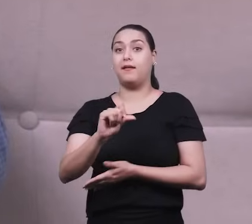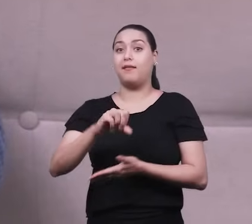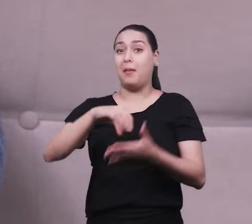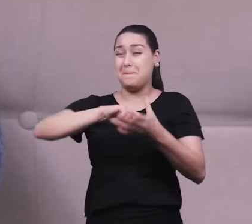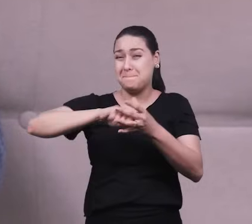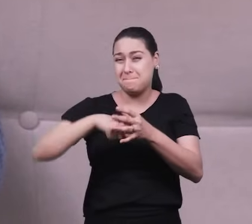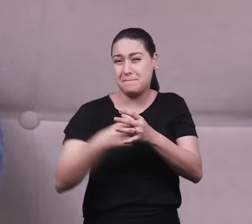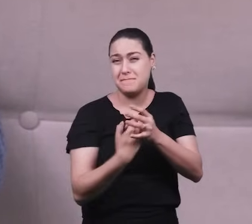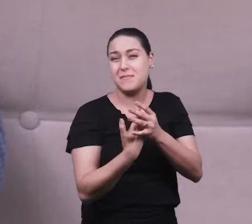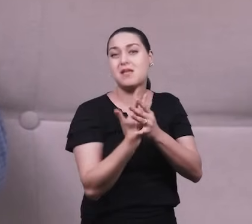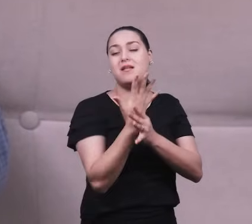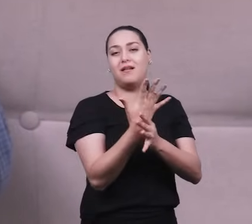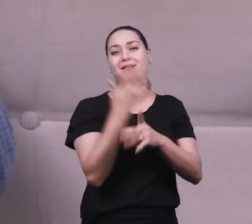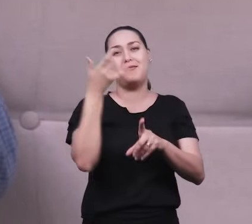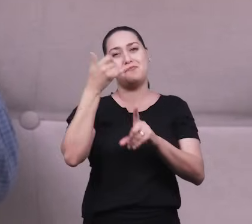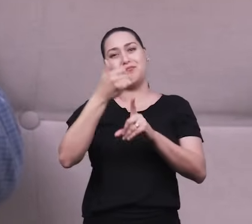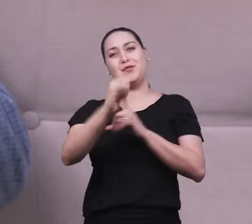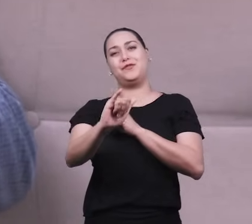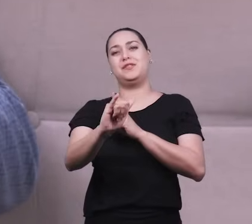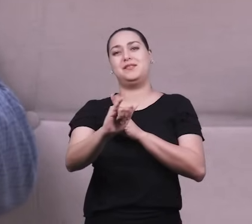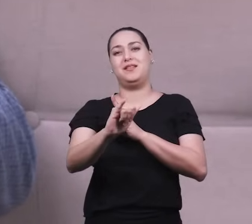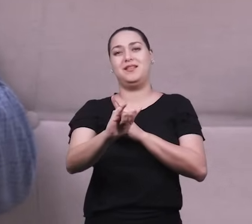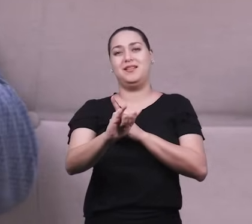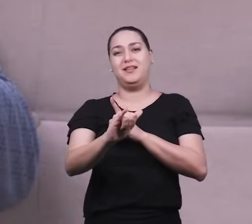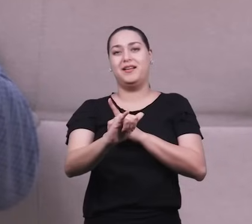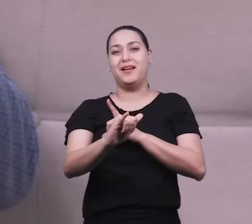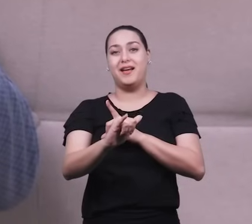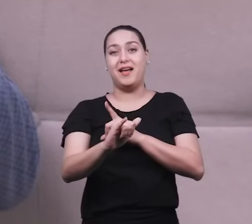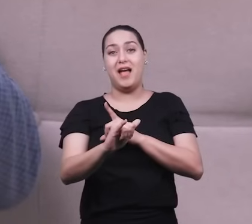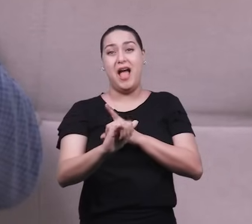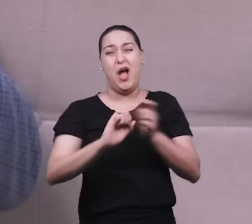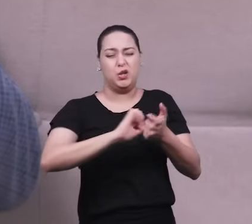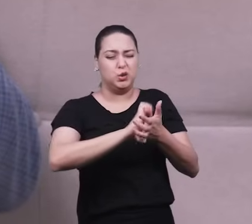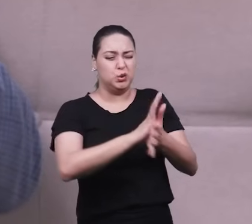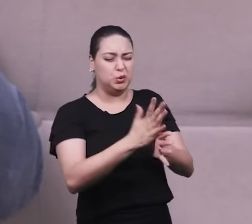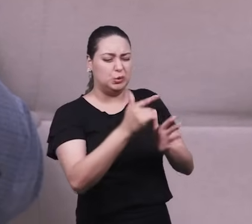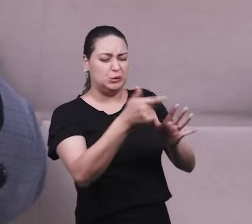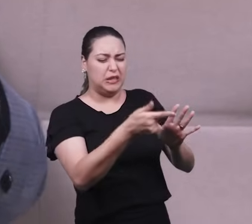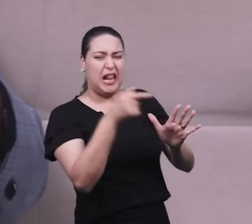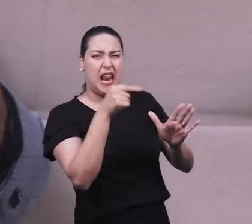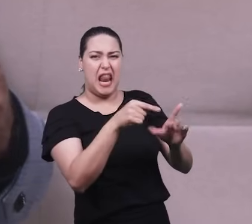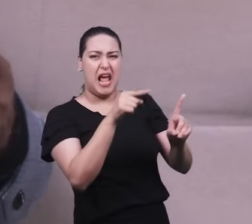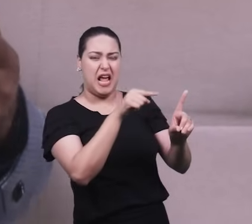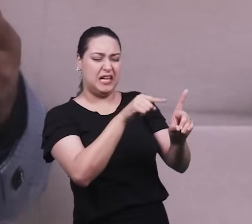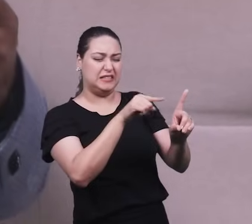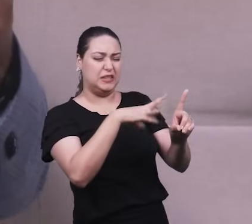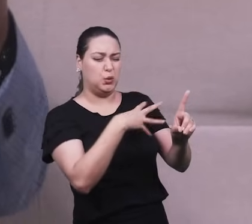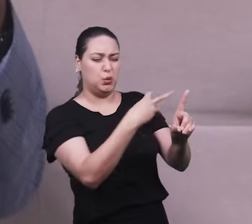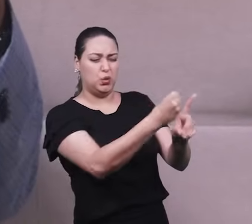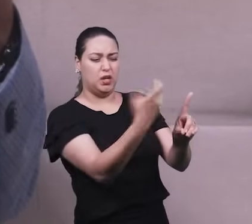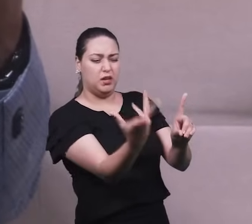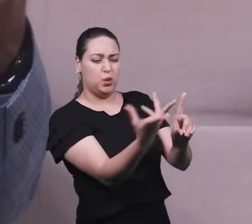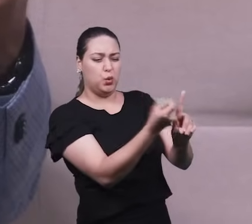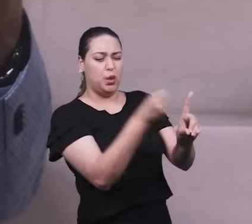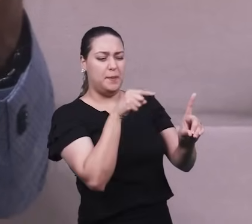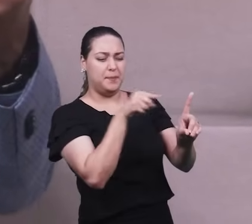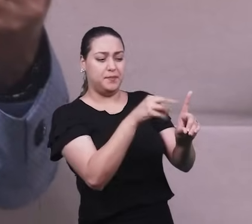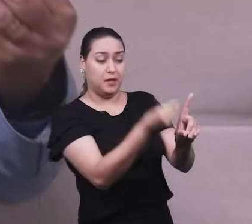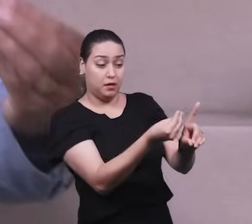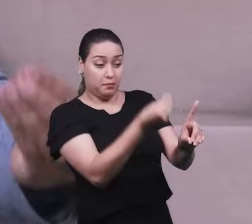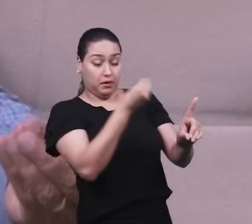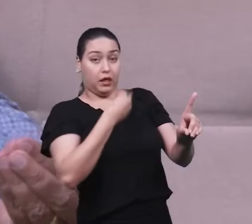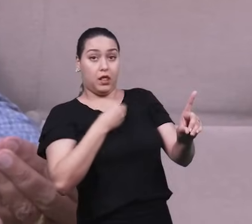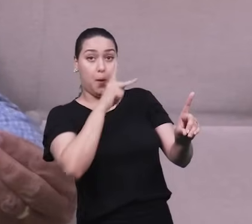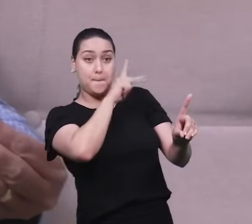esse aspecto da mirra, né? Essa profecia. O castigo que nos traz a paz estava